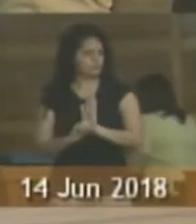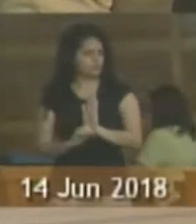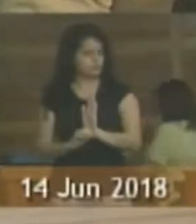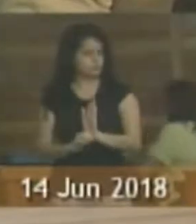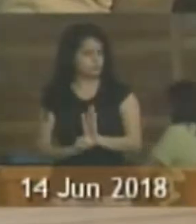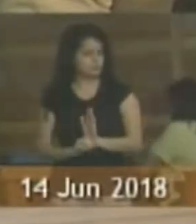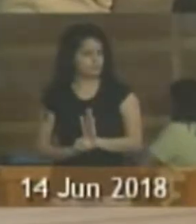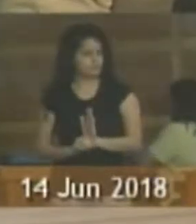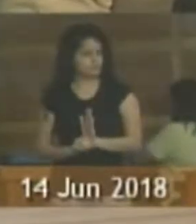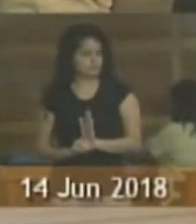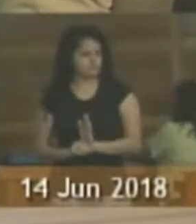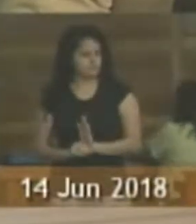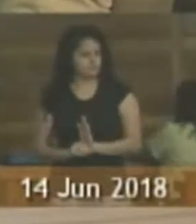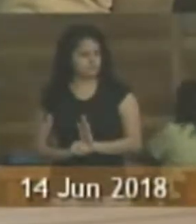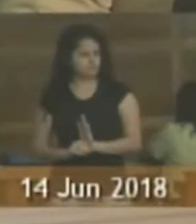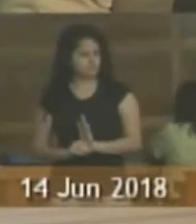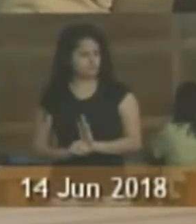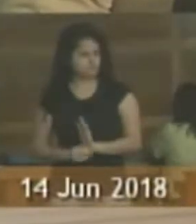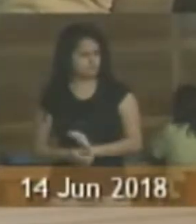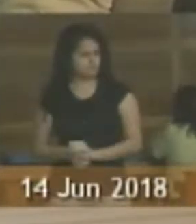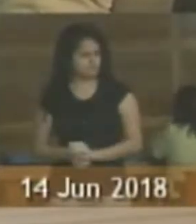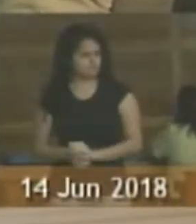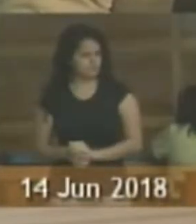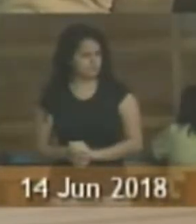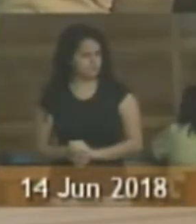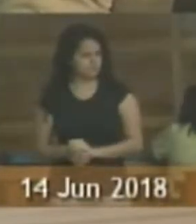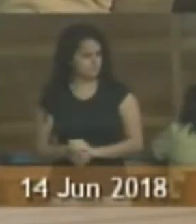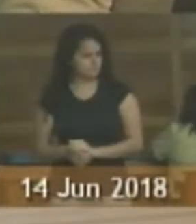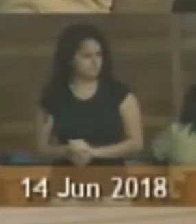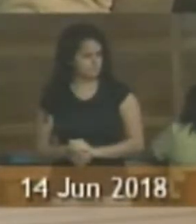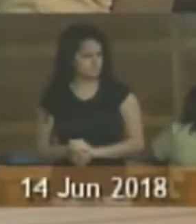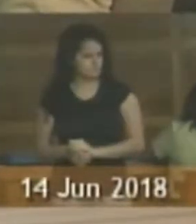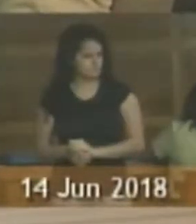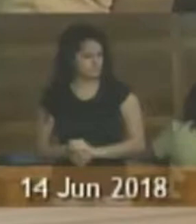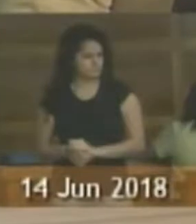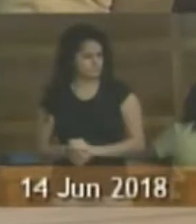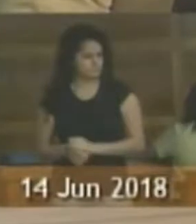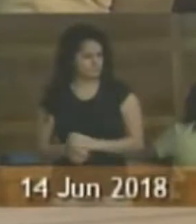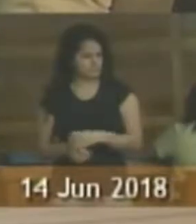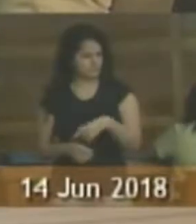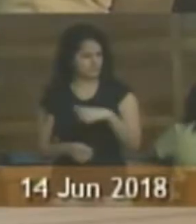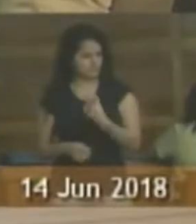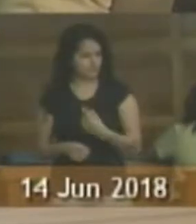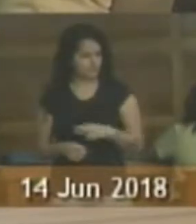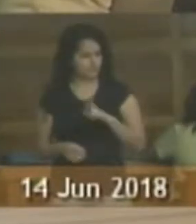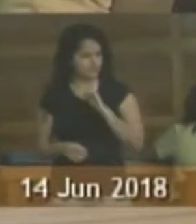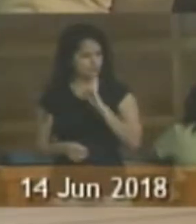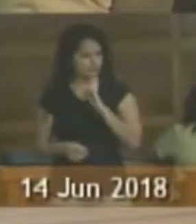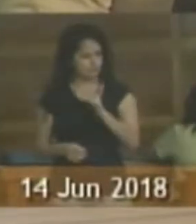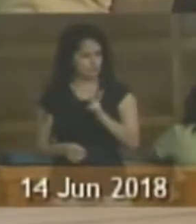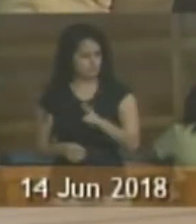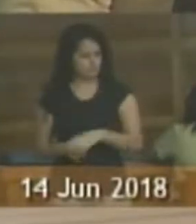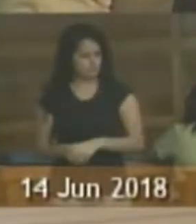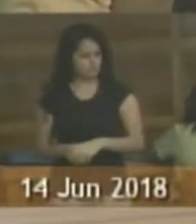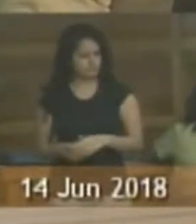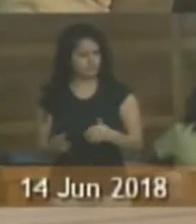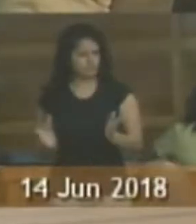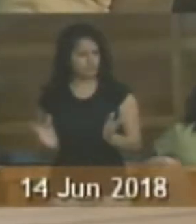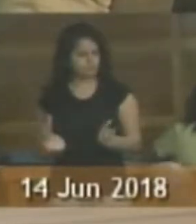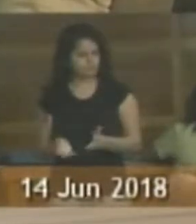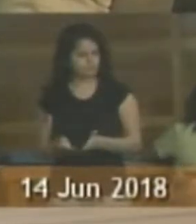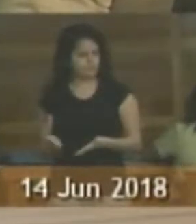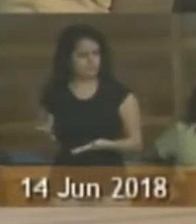conforme se depreendem das cópias protocoladas em anexos e não foram respondidos pelo Executivo até o presente